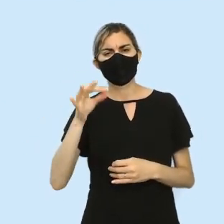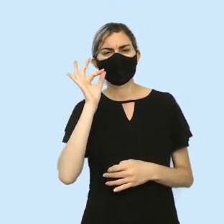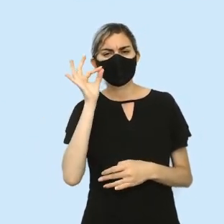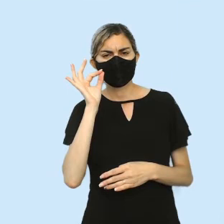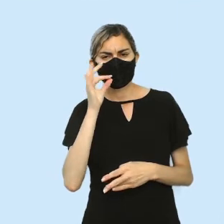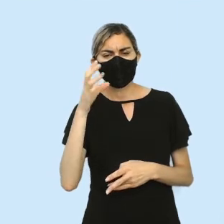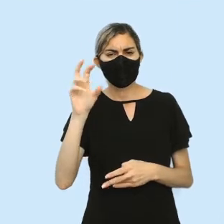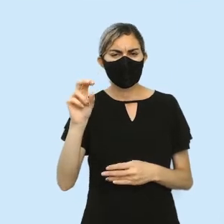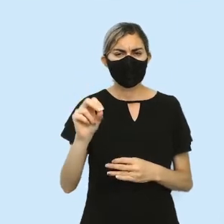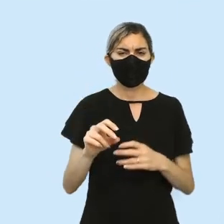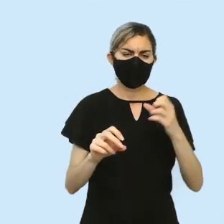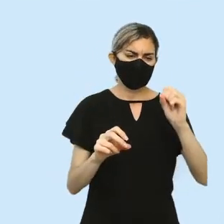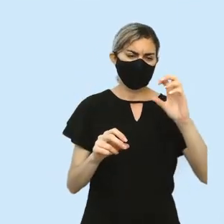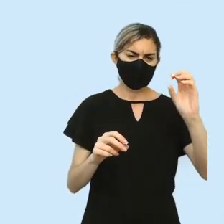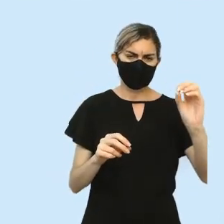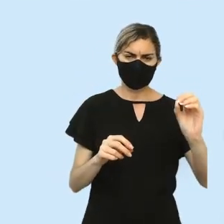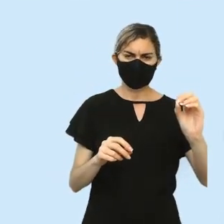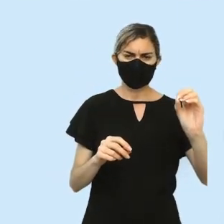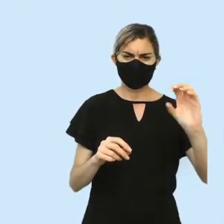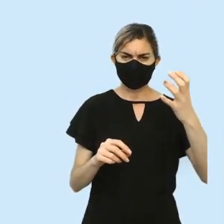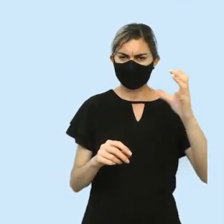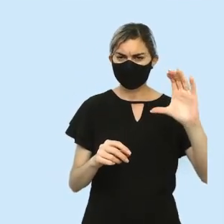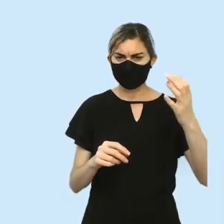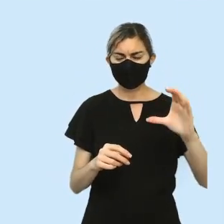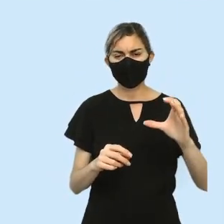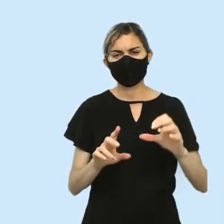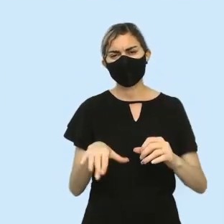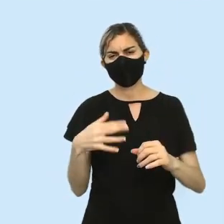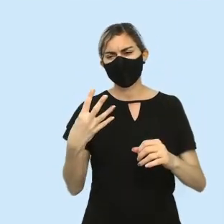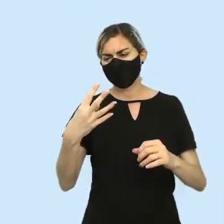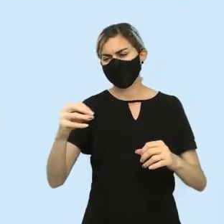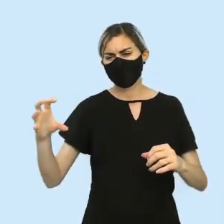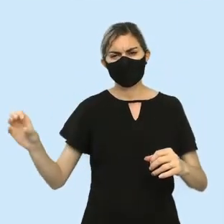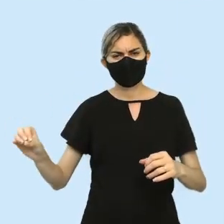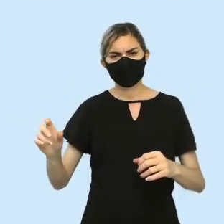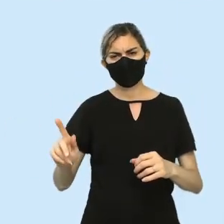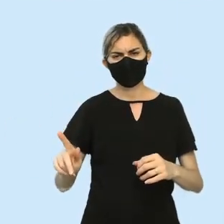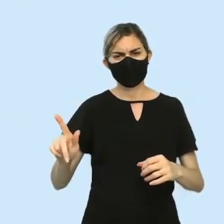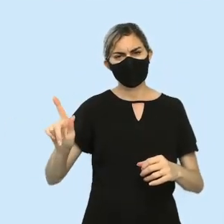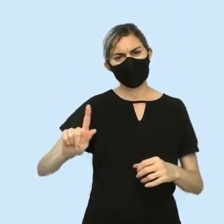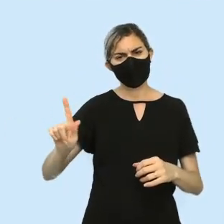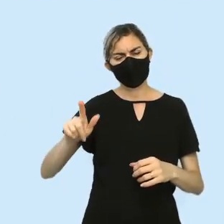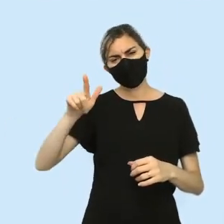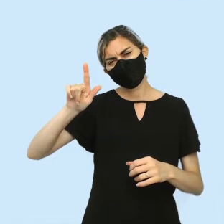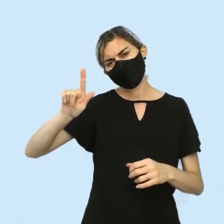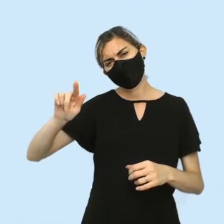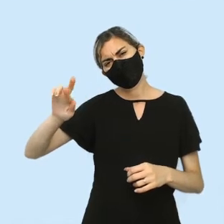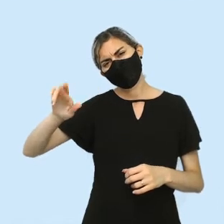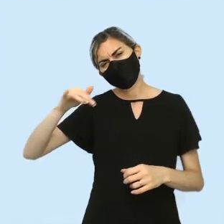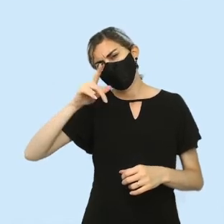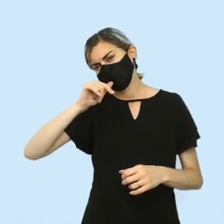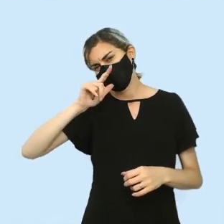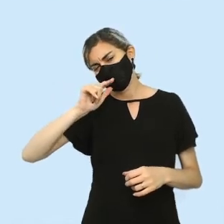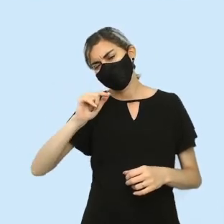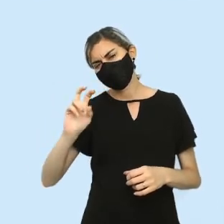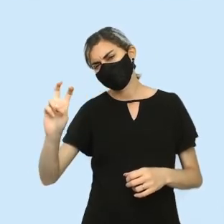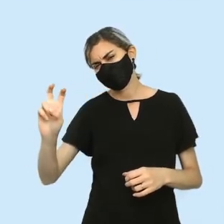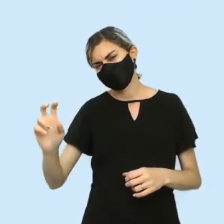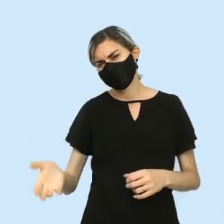vovó a 80 graus Celsius com 400 gramas de água a 5 graus